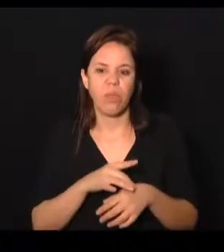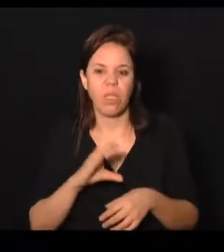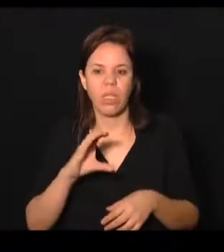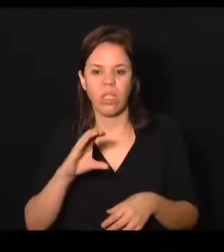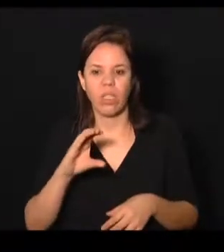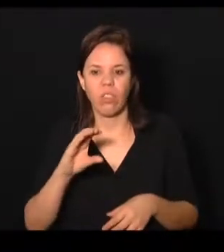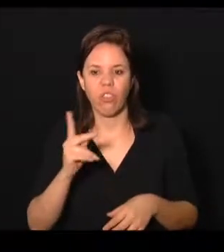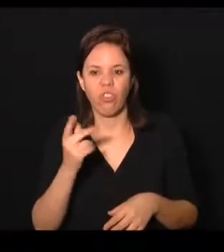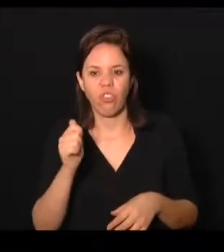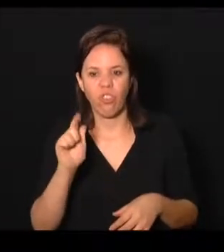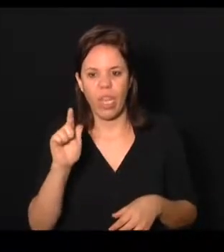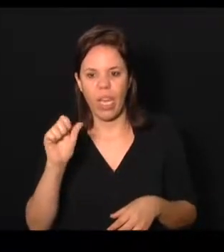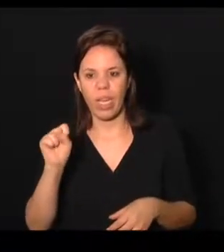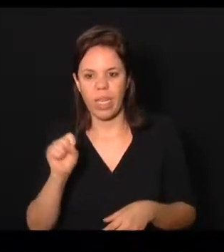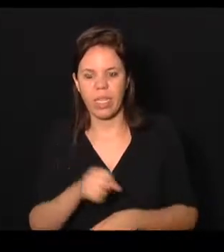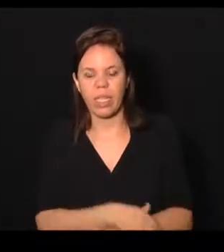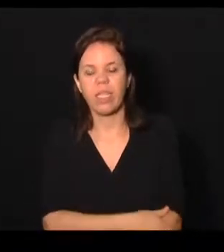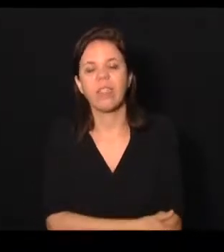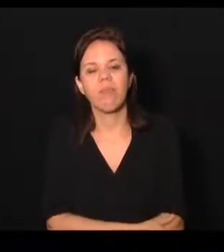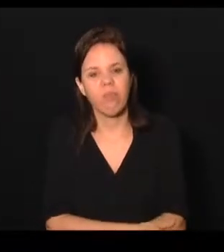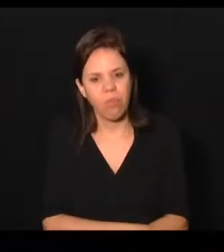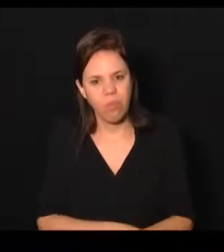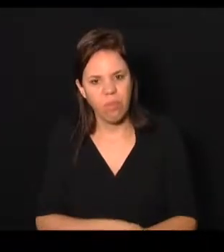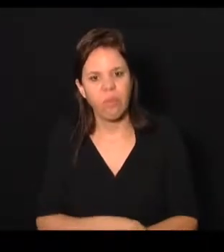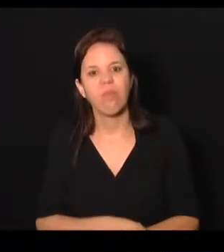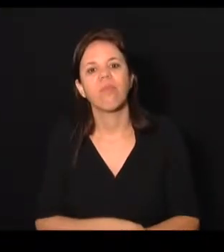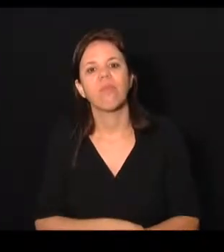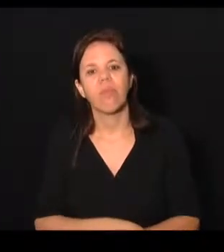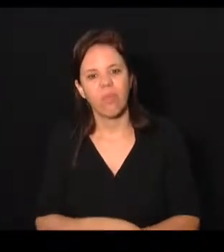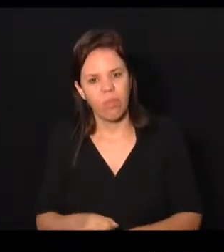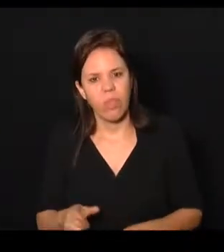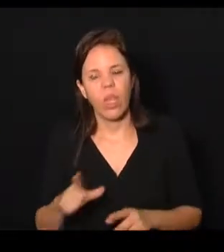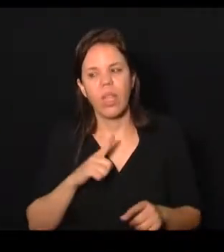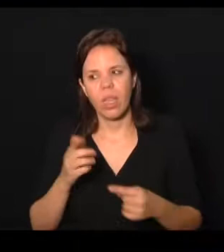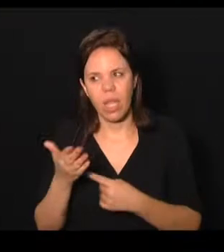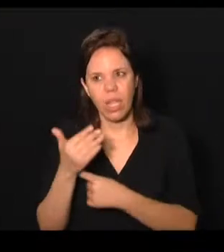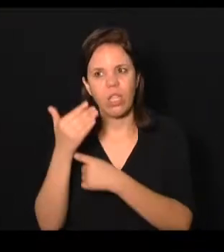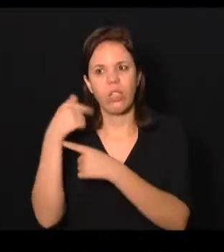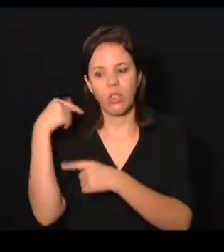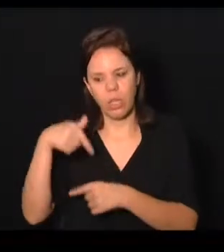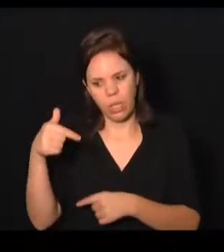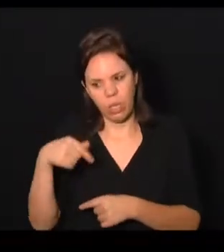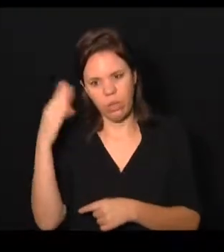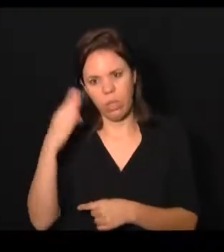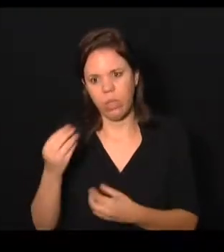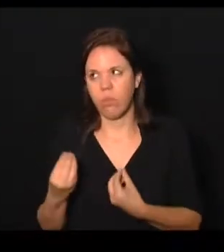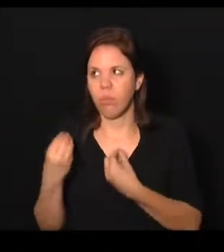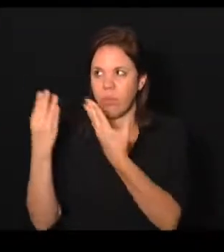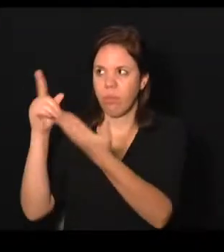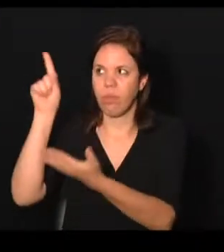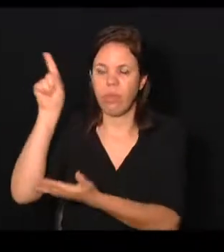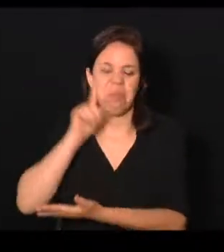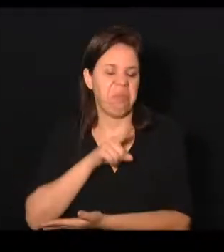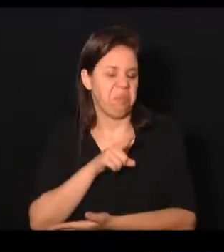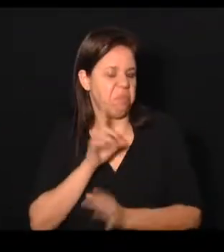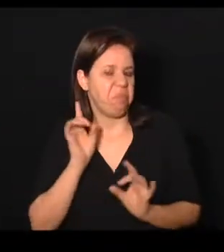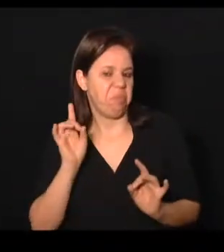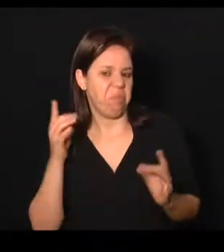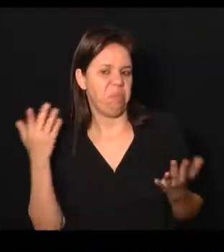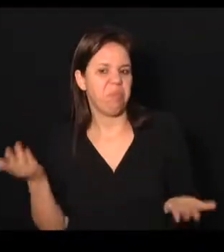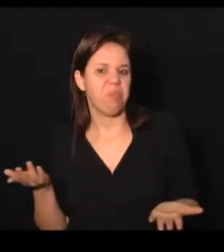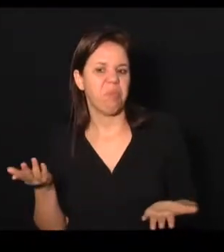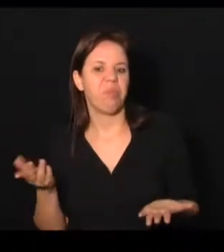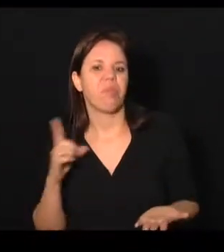estão tendo muito problema em relação à doação de sangue, estão até importando tecnologia nossa aqui, já que a gente tem